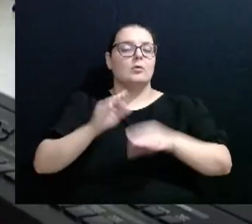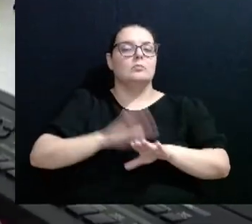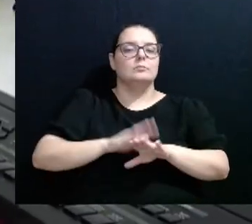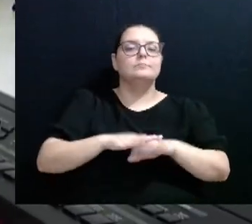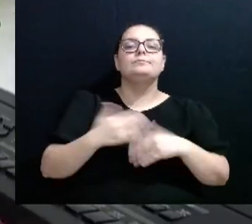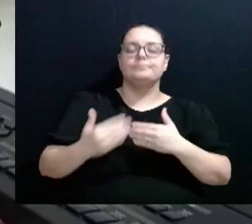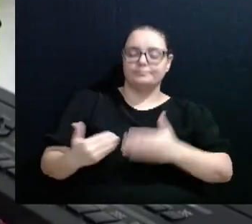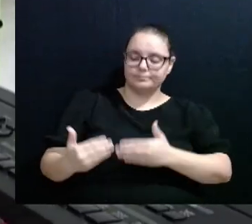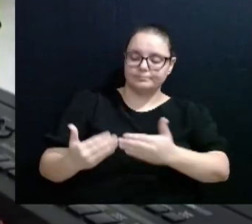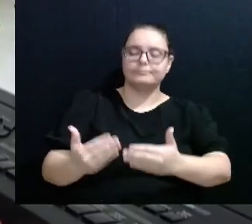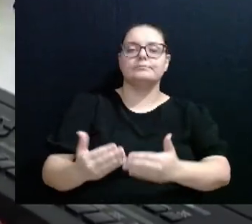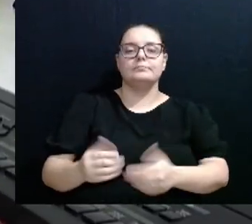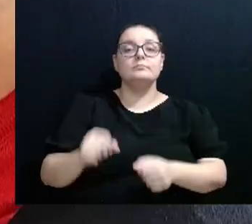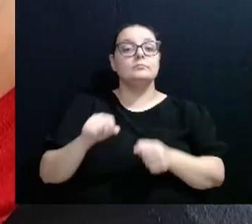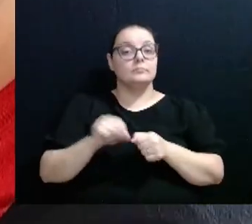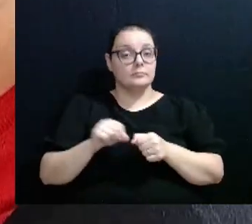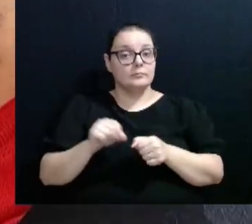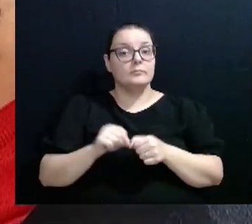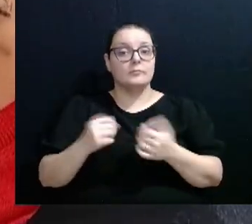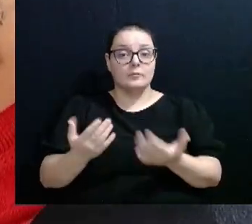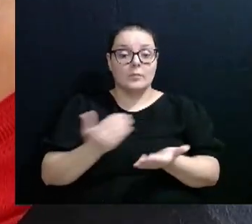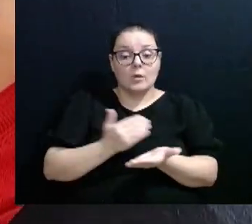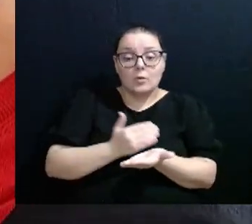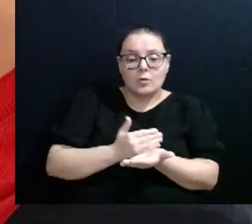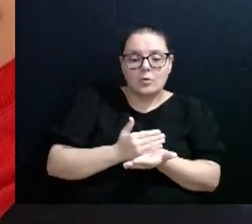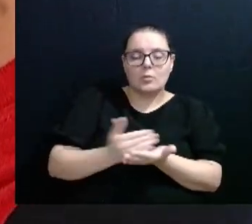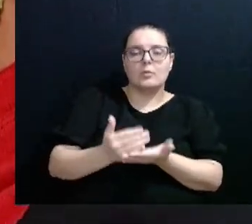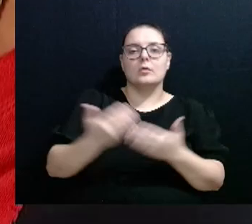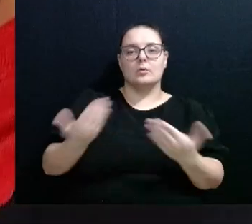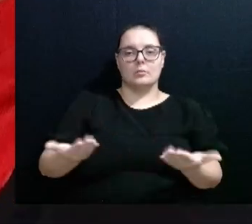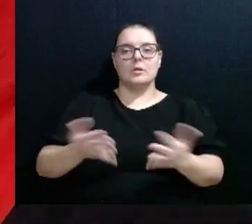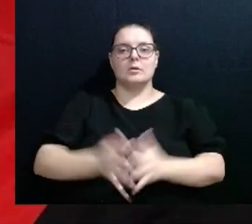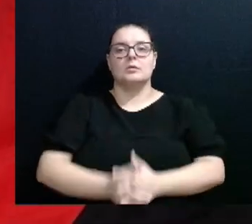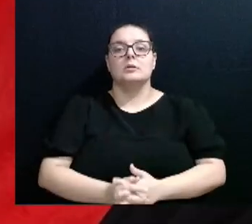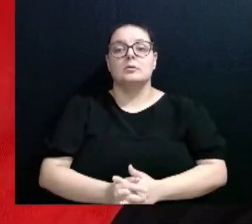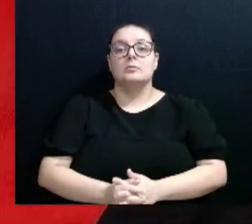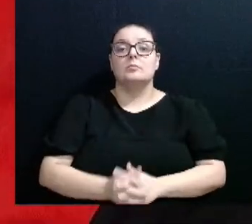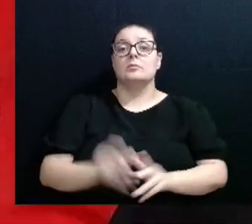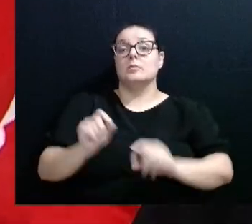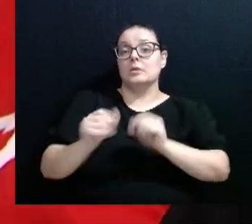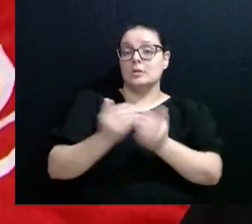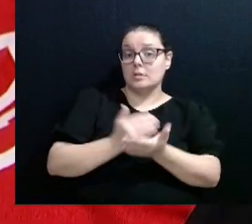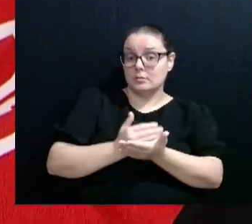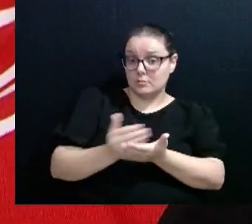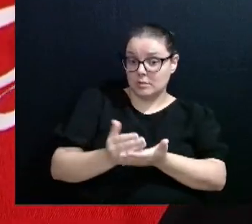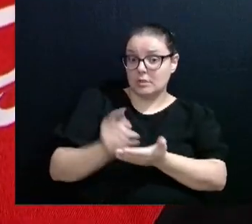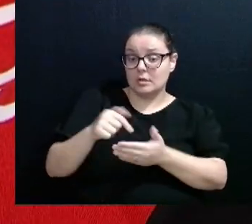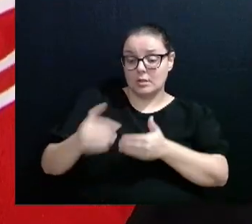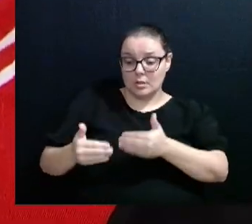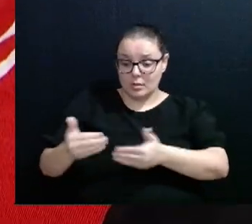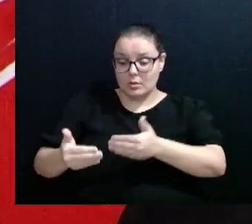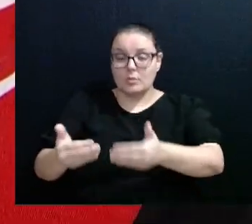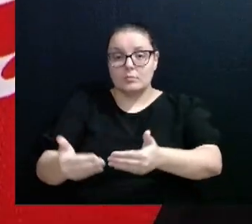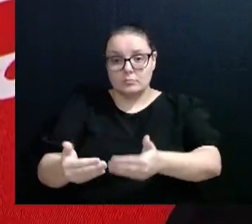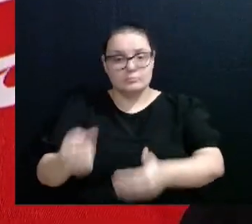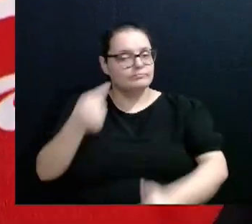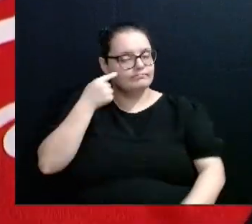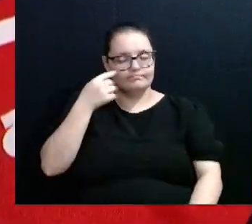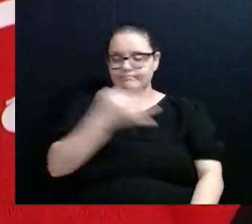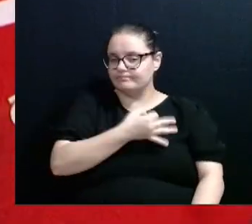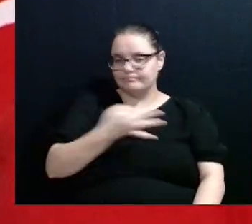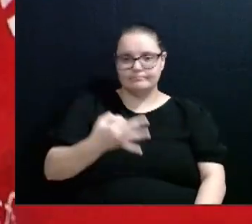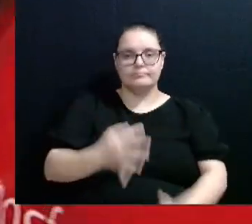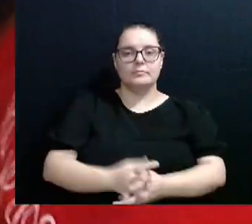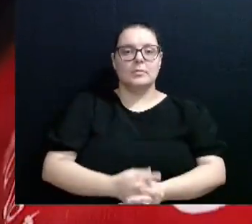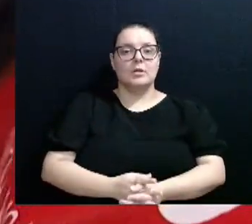vai ser realizado desde o início, né? Então, para quem está começando agora, esse é um processo ideal. E a gente